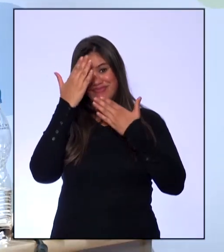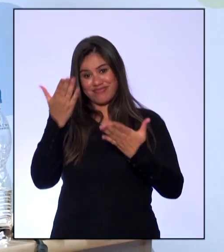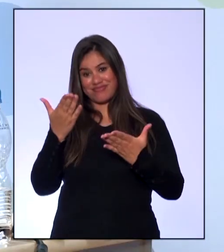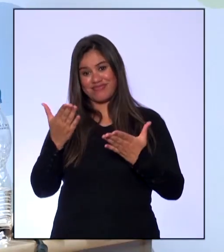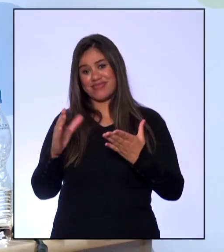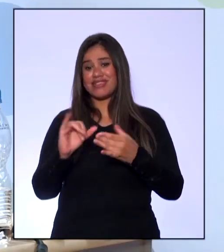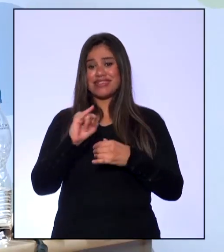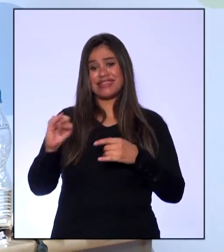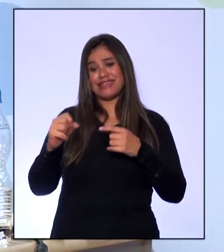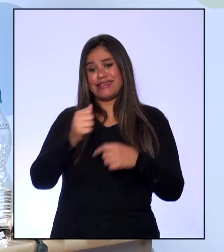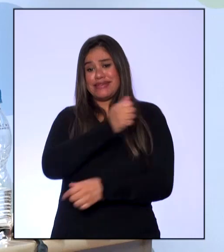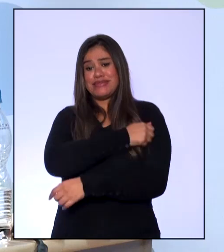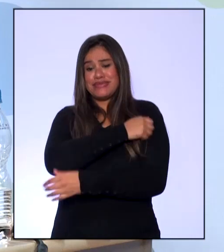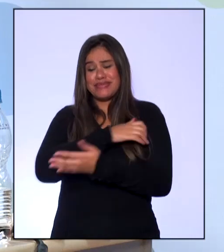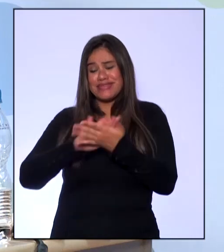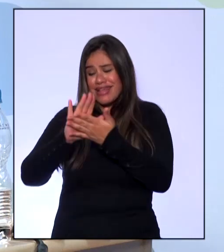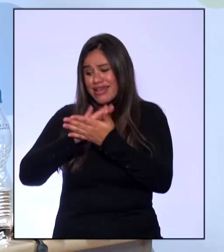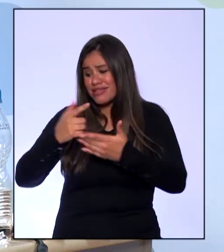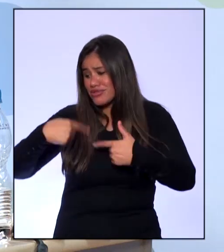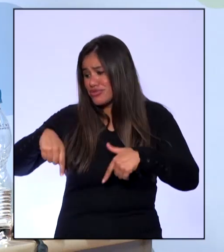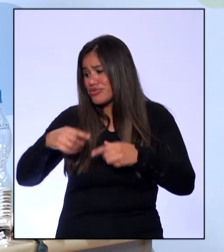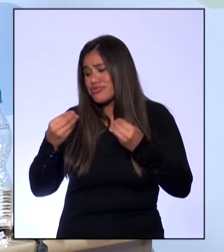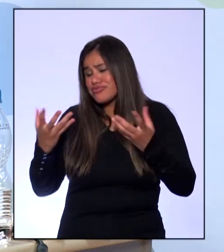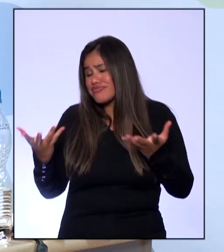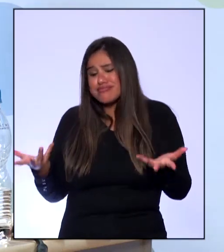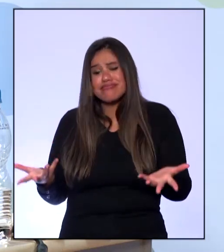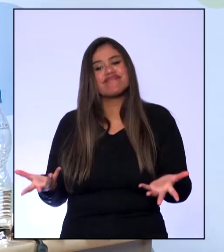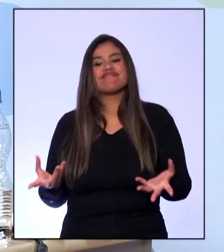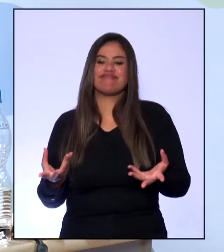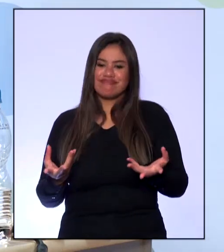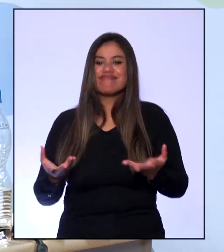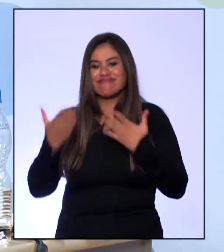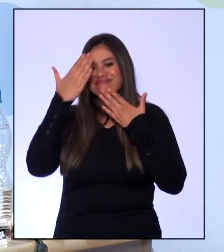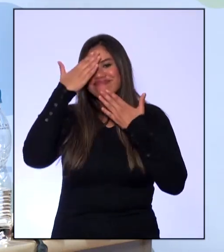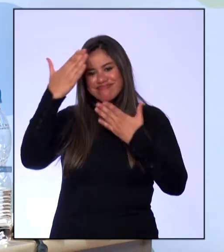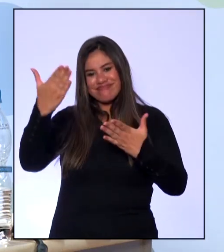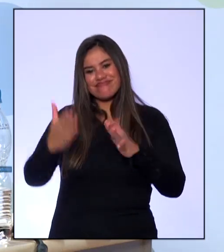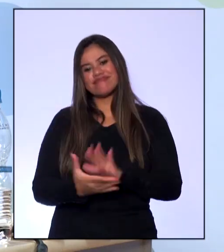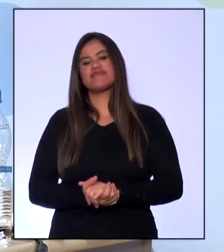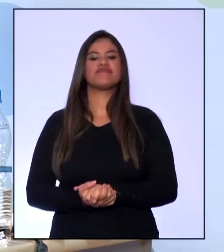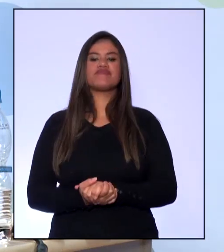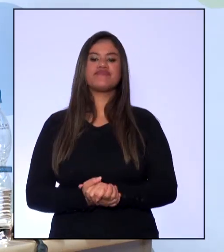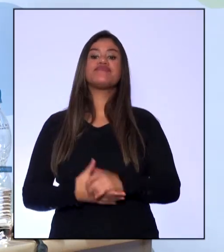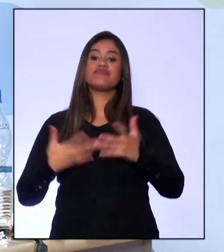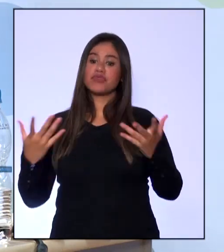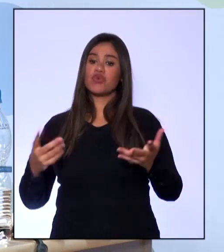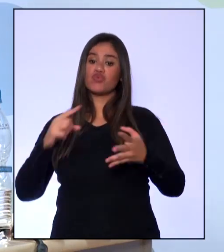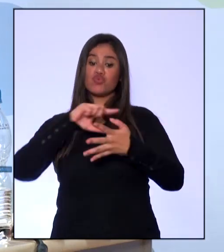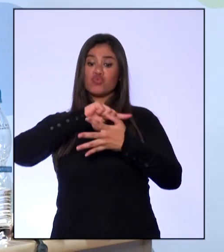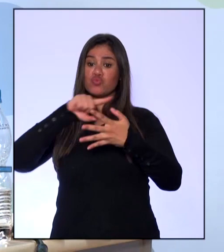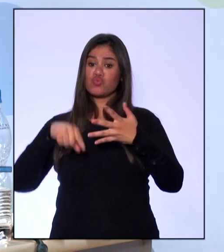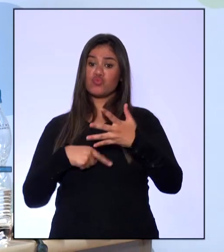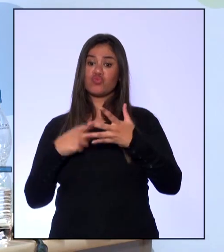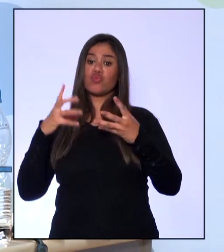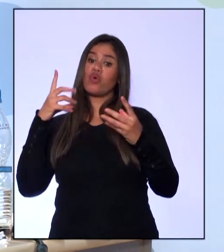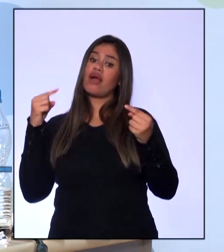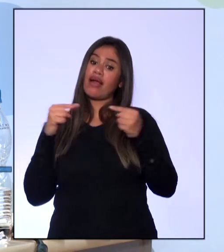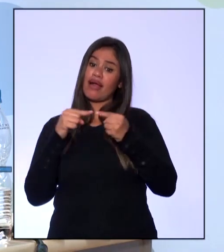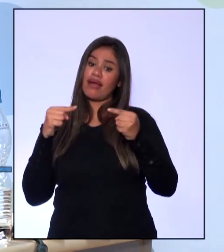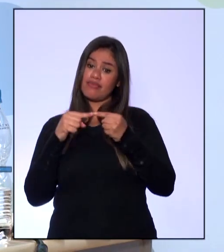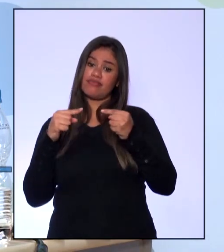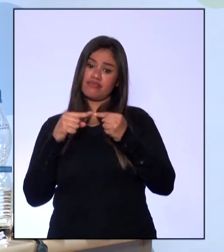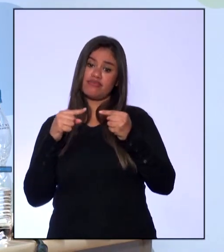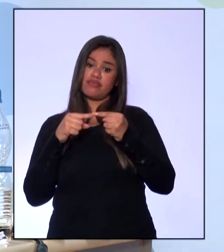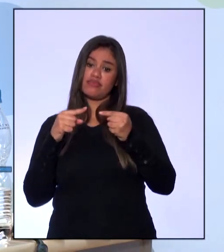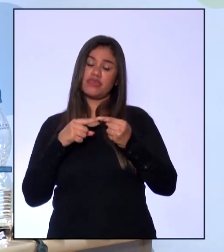gente, sem os alunos aí, não é? Não seria aula. Claro. Bom, eu juntaria a resposta de todo mundo numa justificativa bem